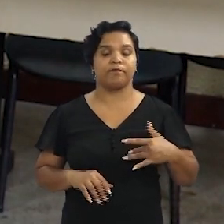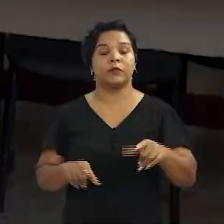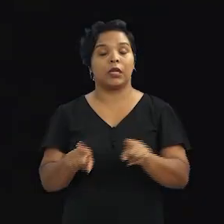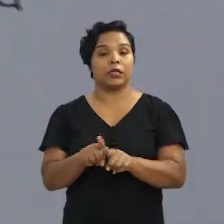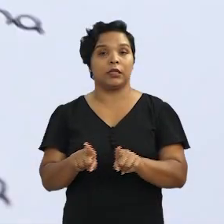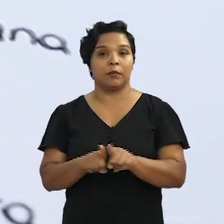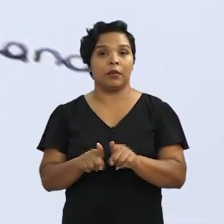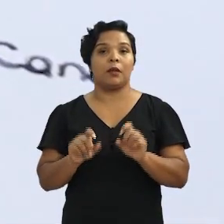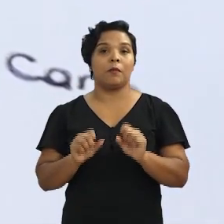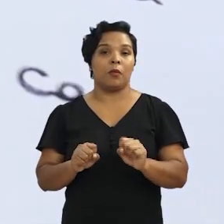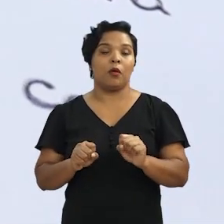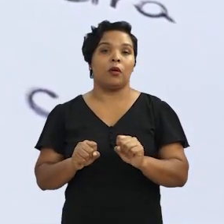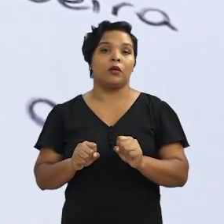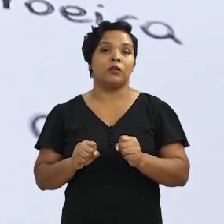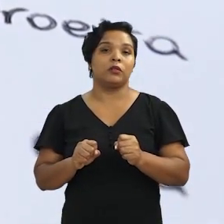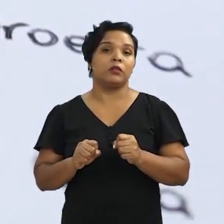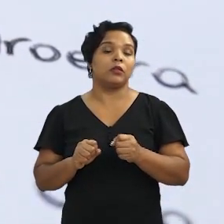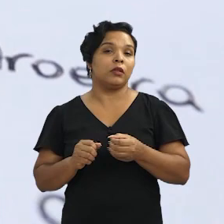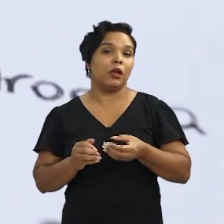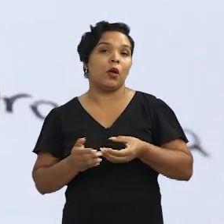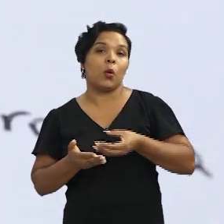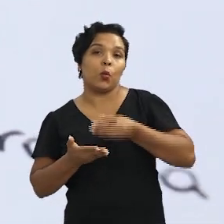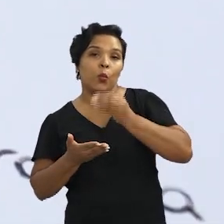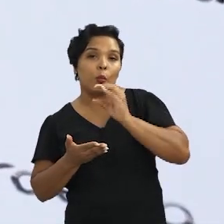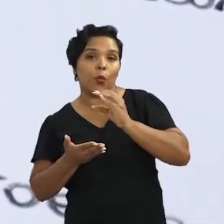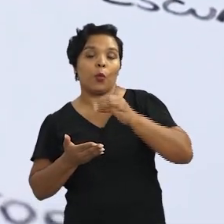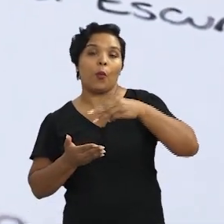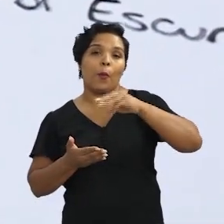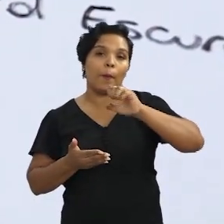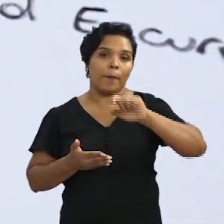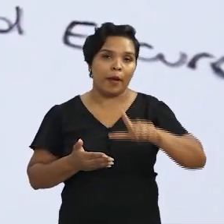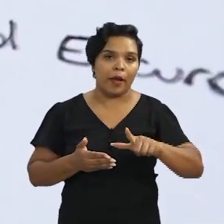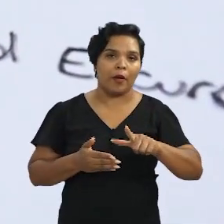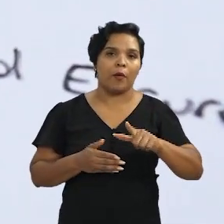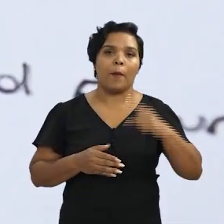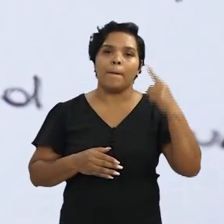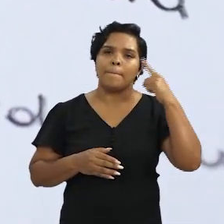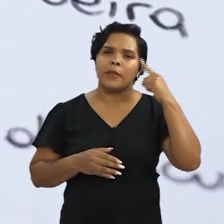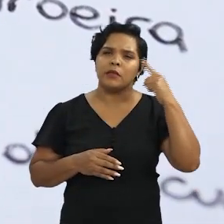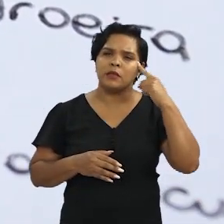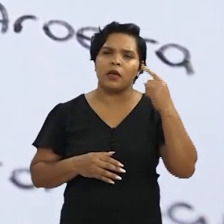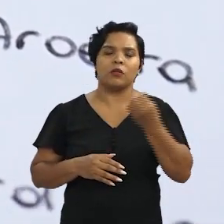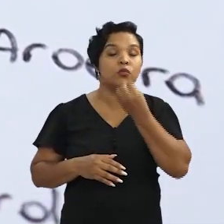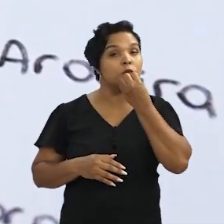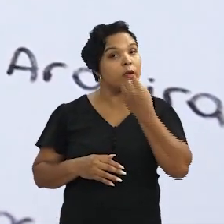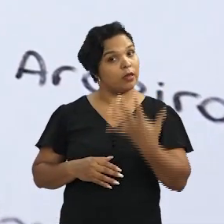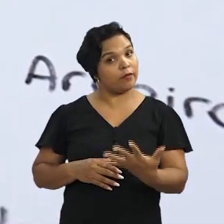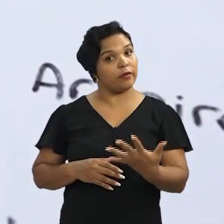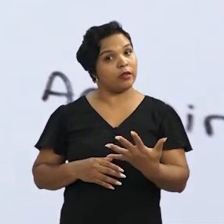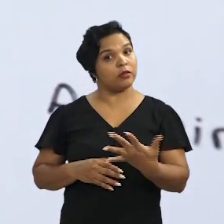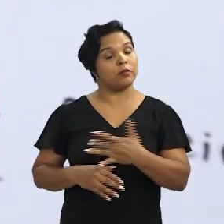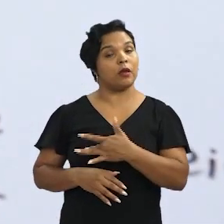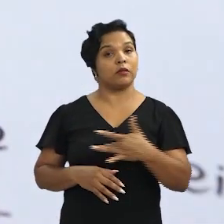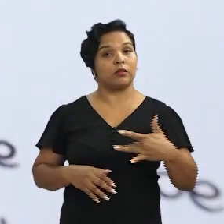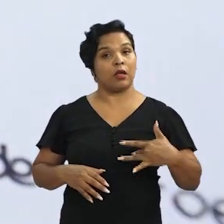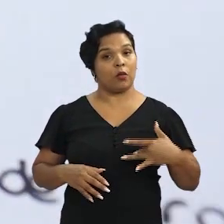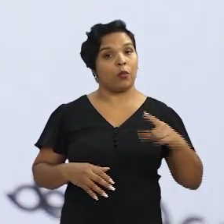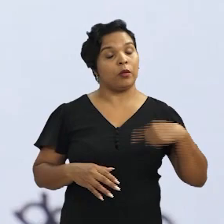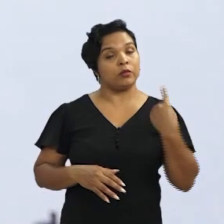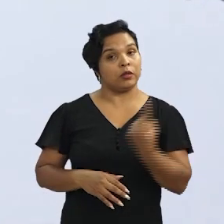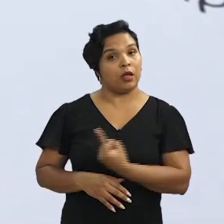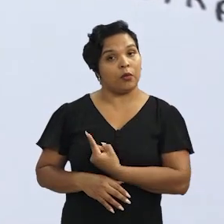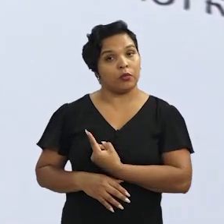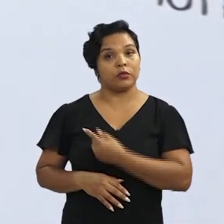saúde. E além do mais, a gente pode consumir um mel, um determinado produto, pensando nos benefícios que ele traz para a